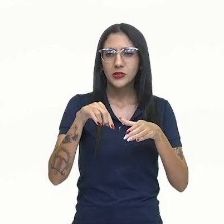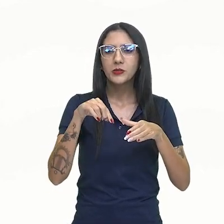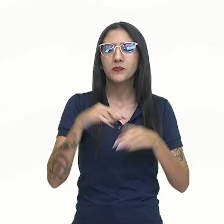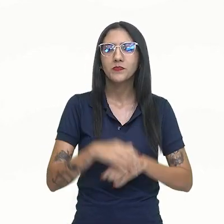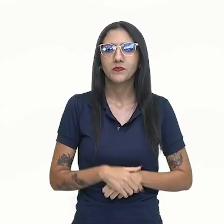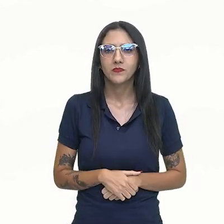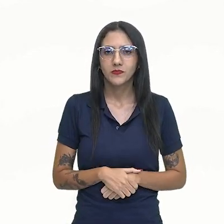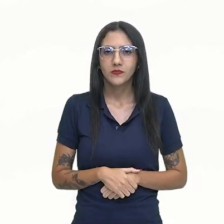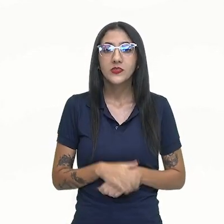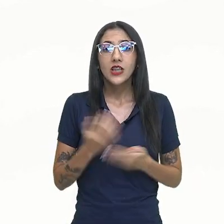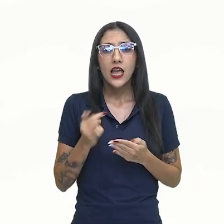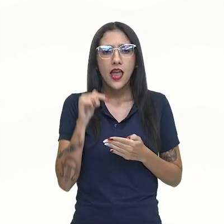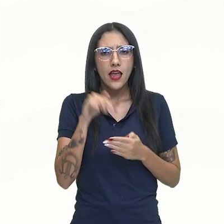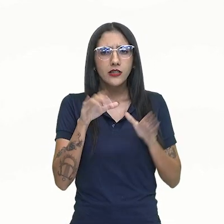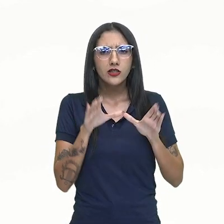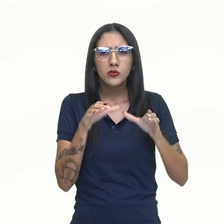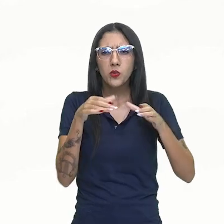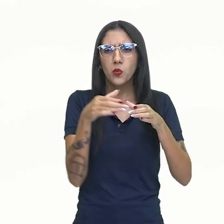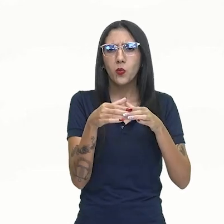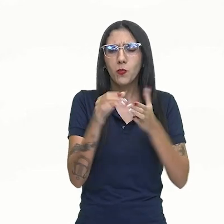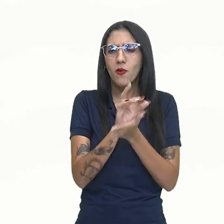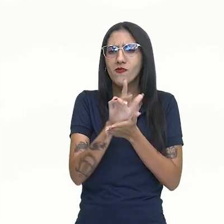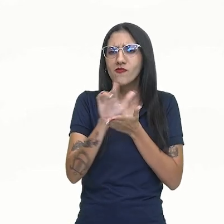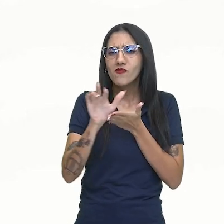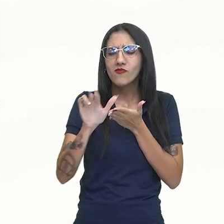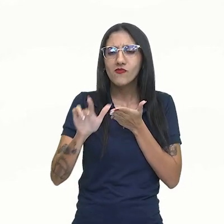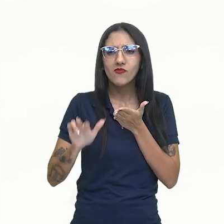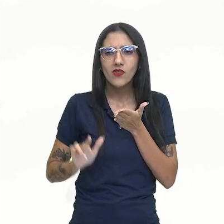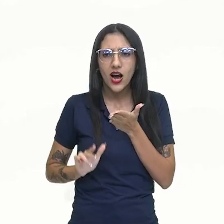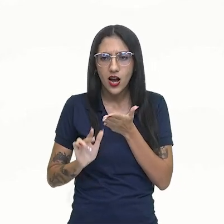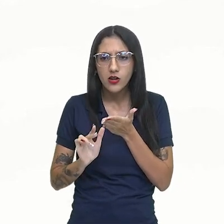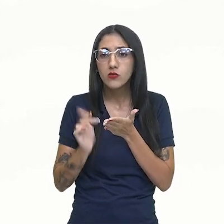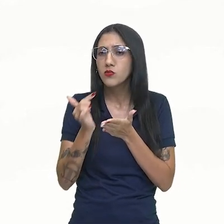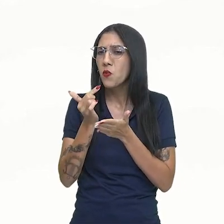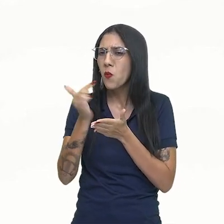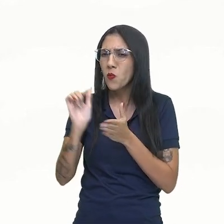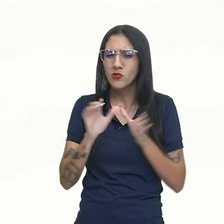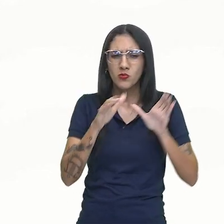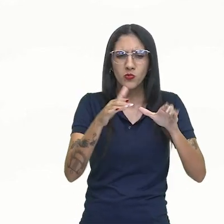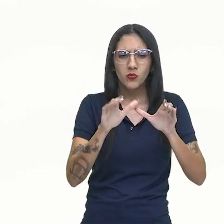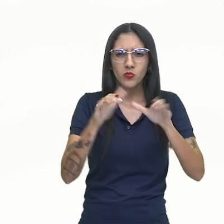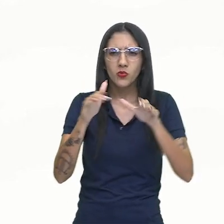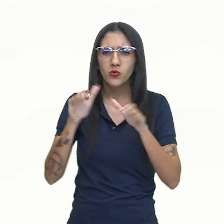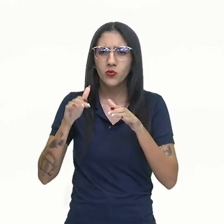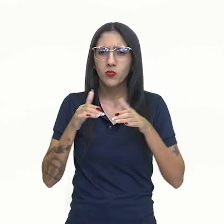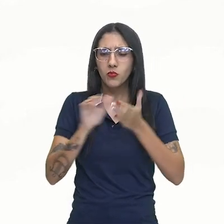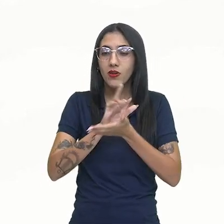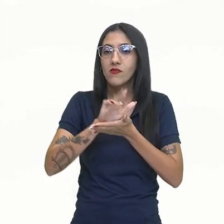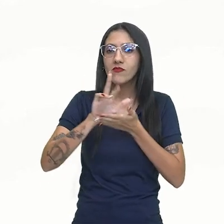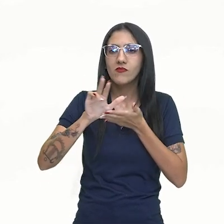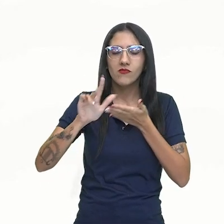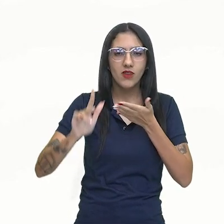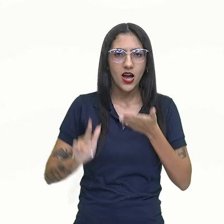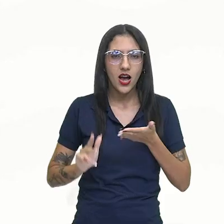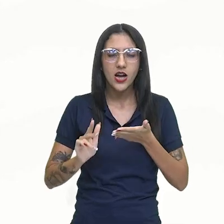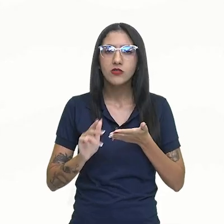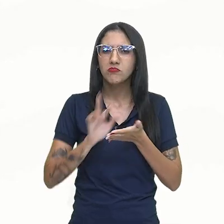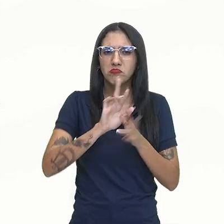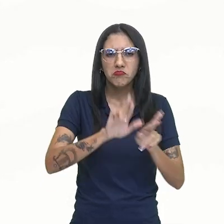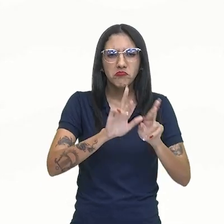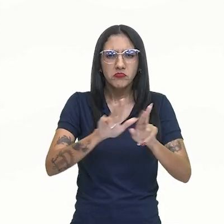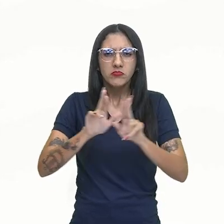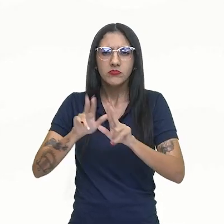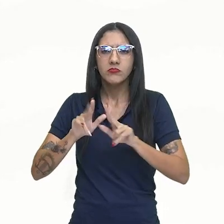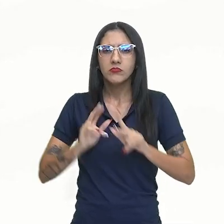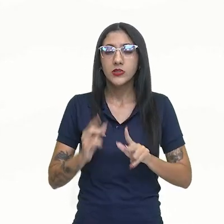temos também que o conjunto de populações, ou seja, vários grupos de espécies, né,